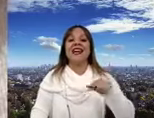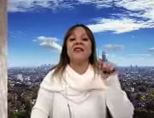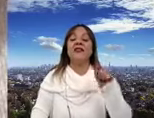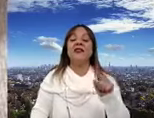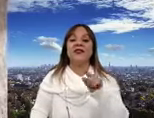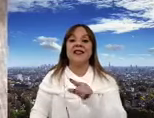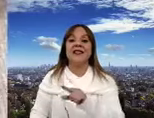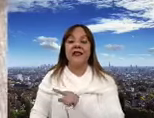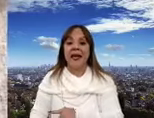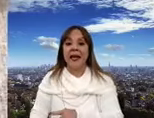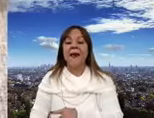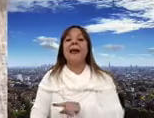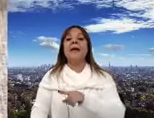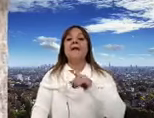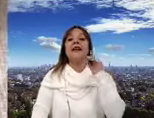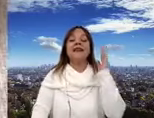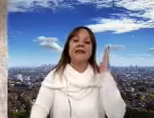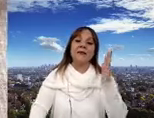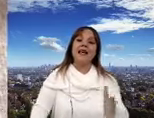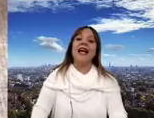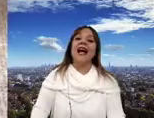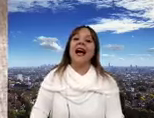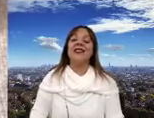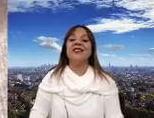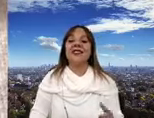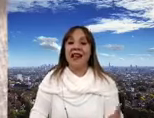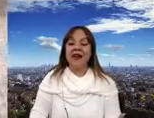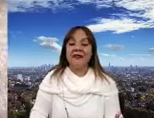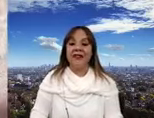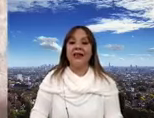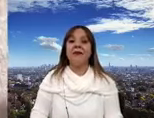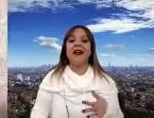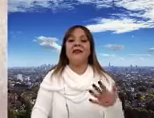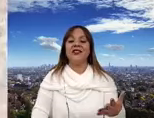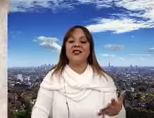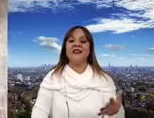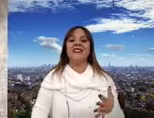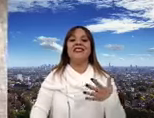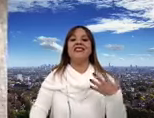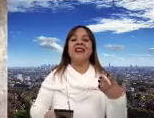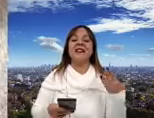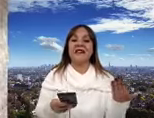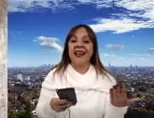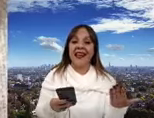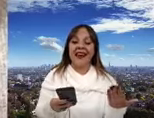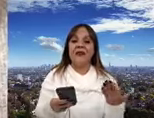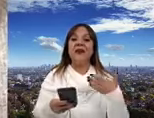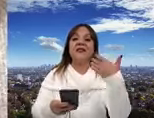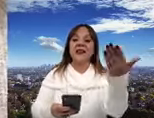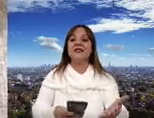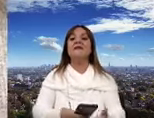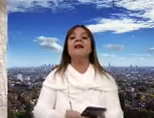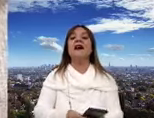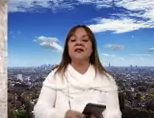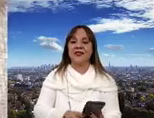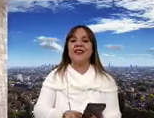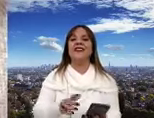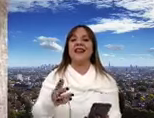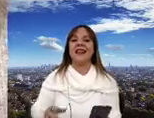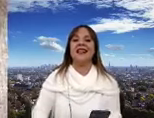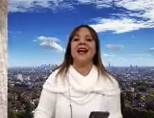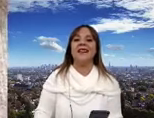Santa Fé. Marcar também a tia Stephanie, né? Marcar o Arte que Faz, que a gente quer ver, né? O quanto que eles inspiraram vocês aí a